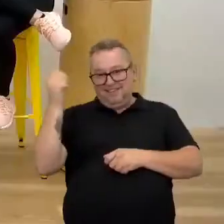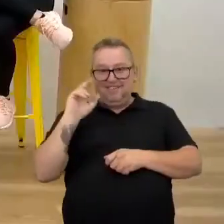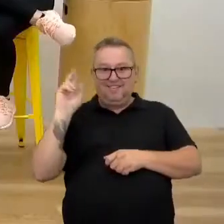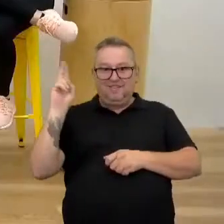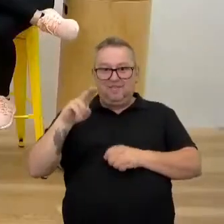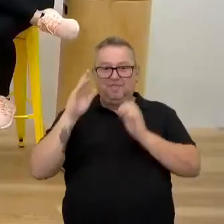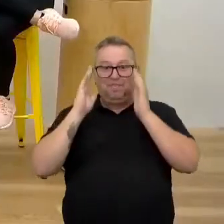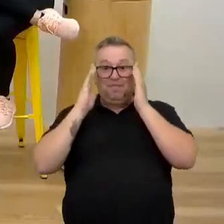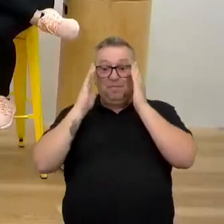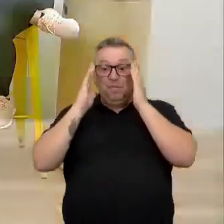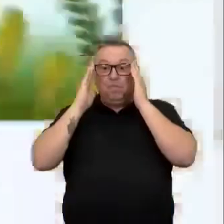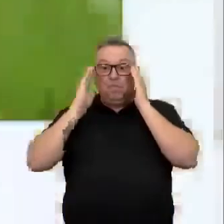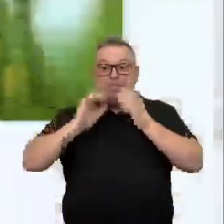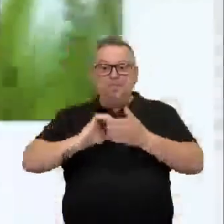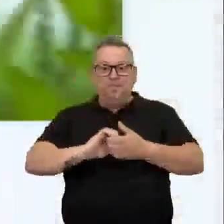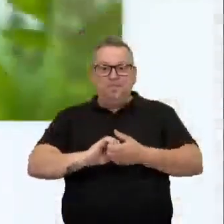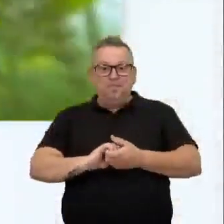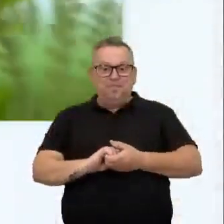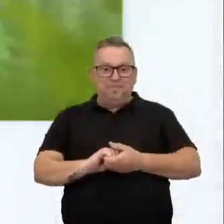pro vídeo?